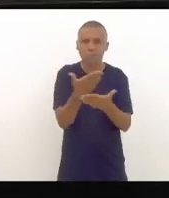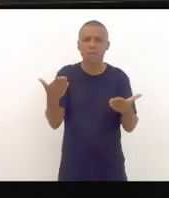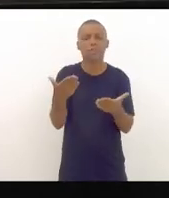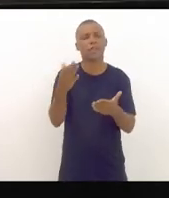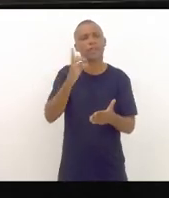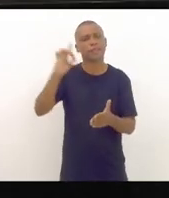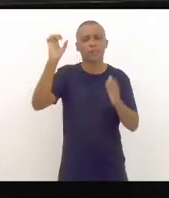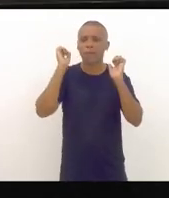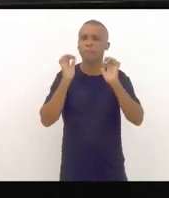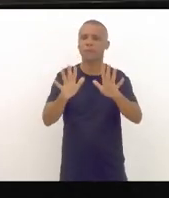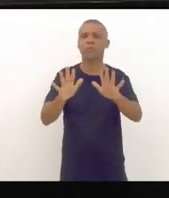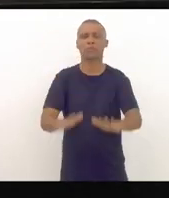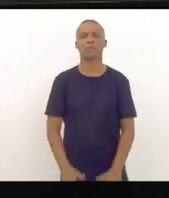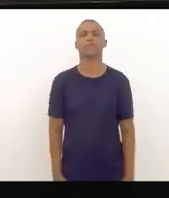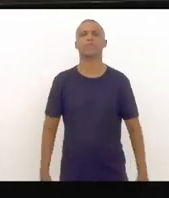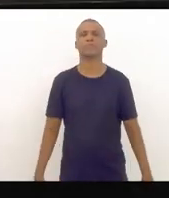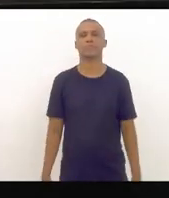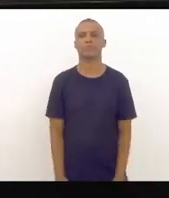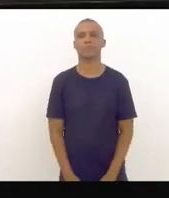Deus.